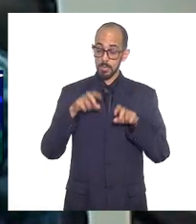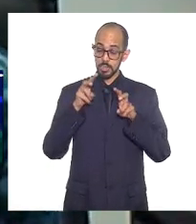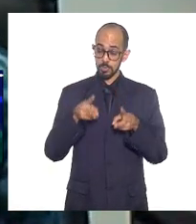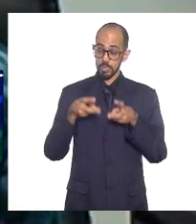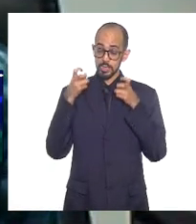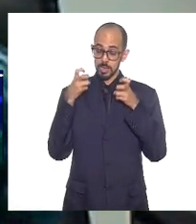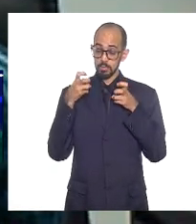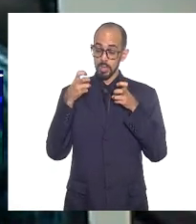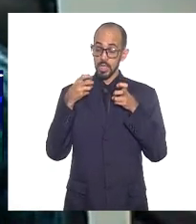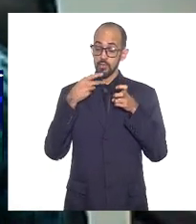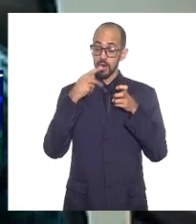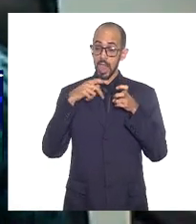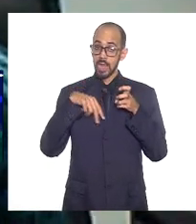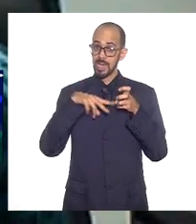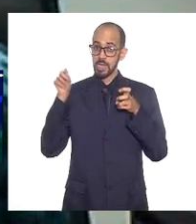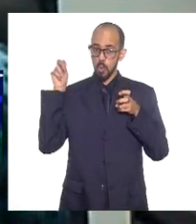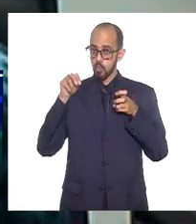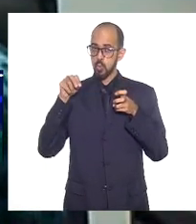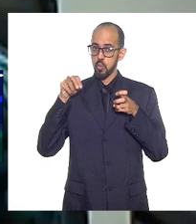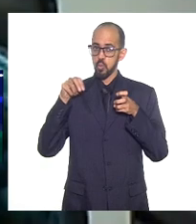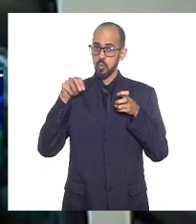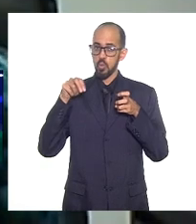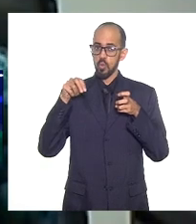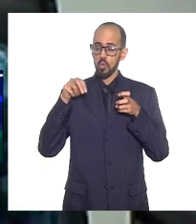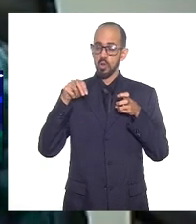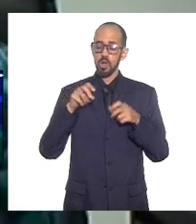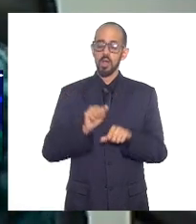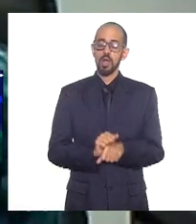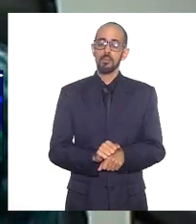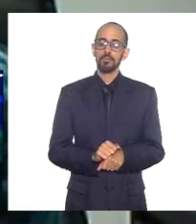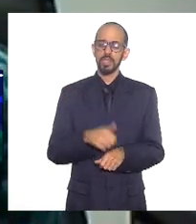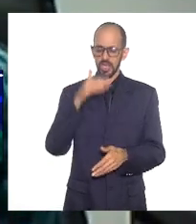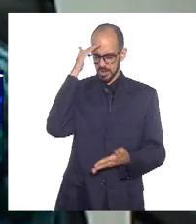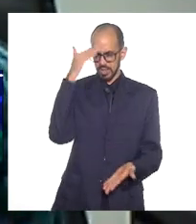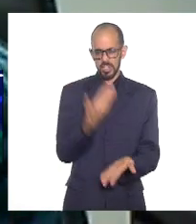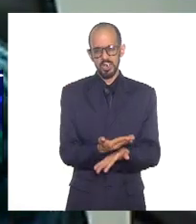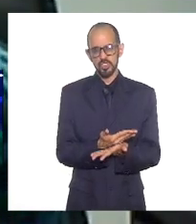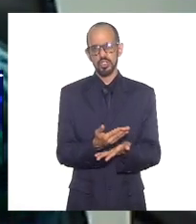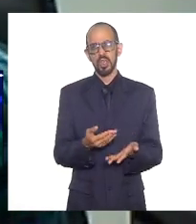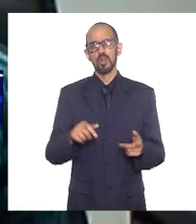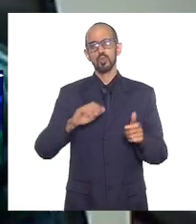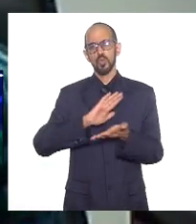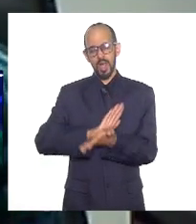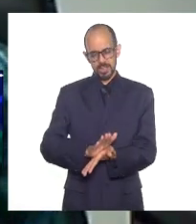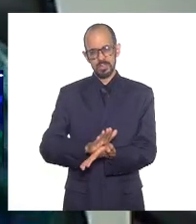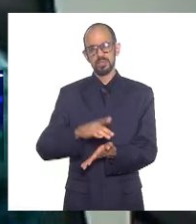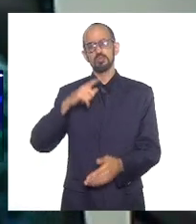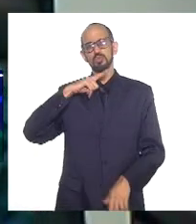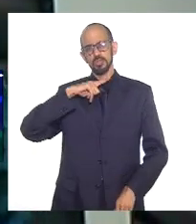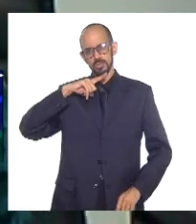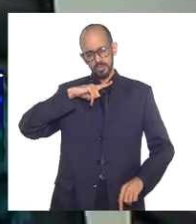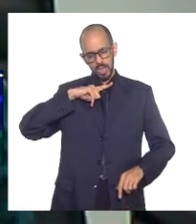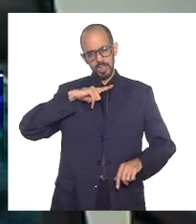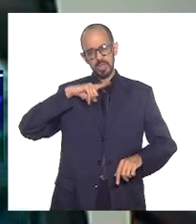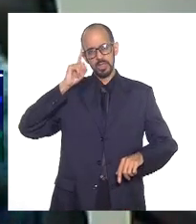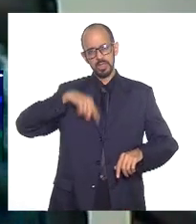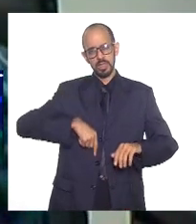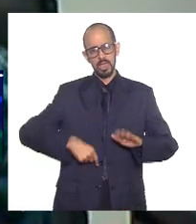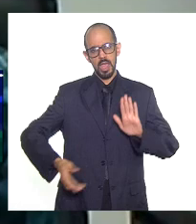sem dizer não, sem negar o racismo, acreditando que o racismo existe, que é nosso